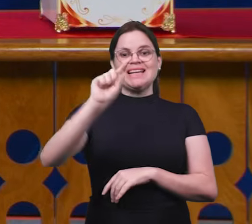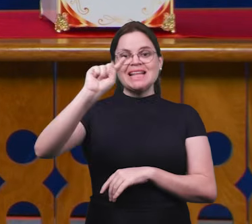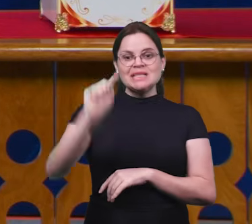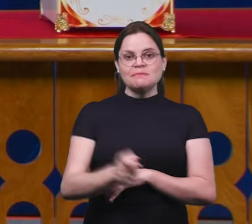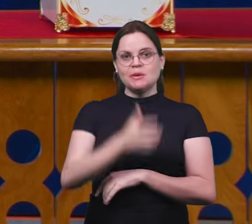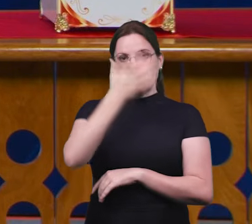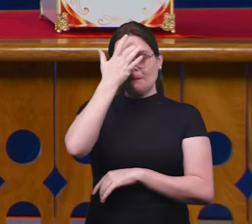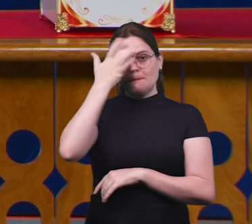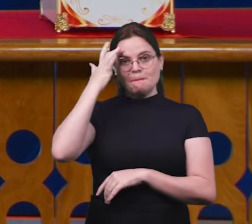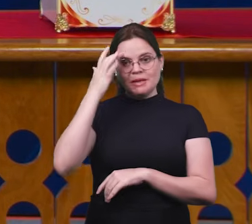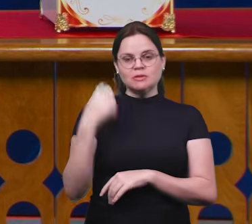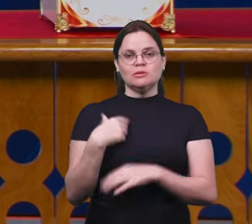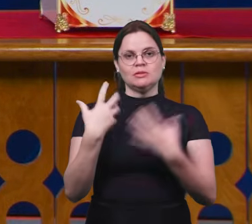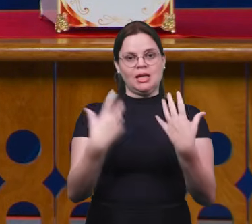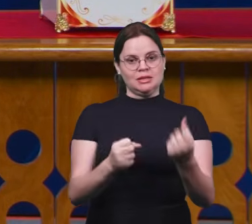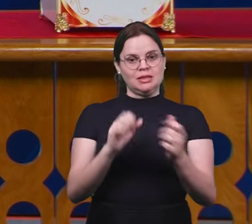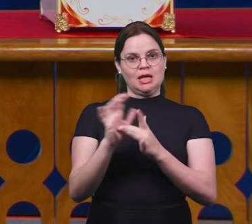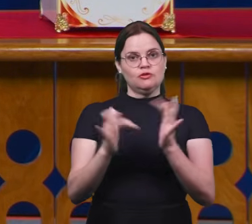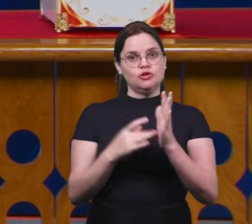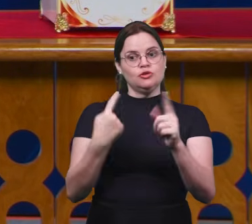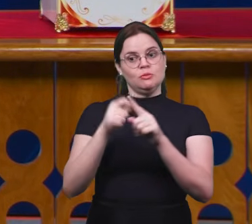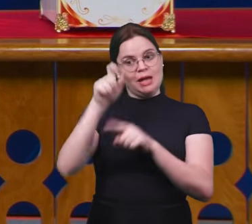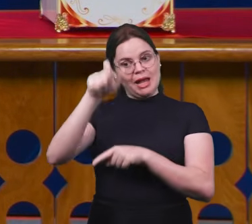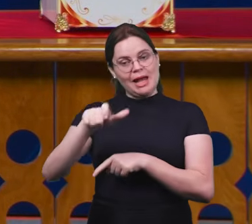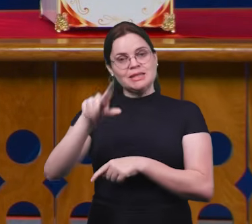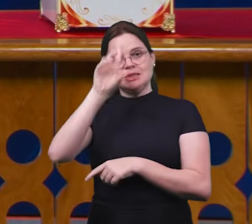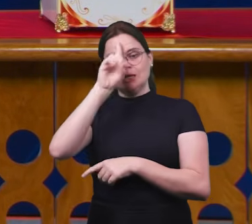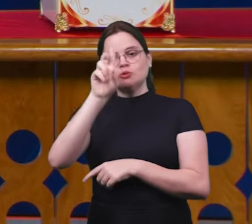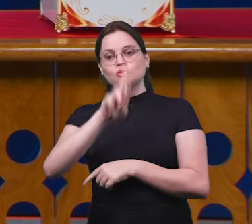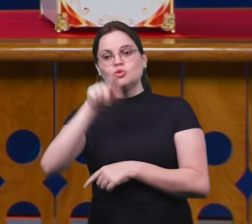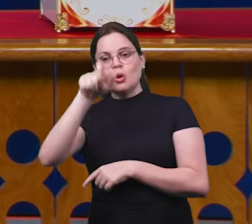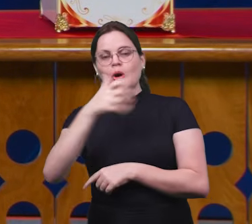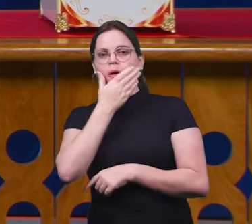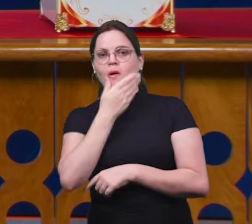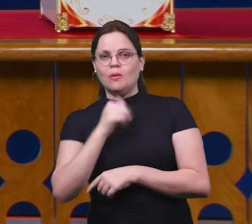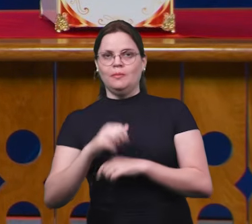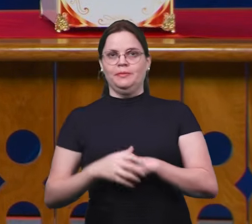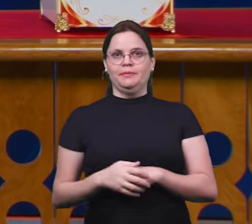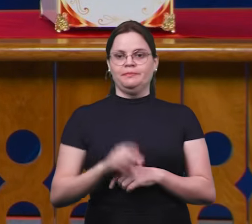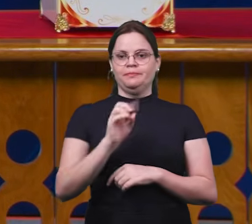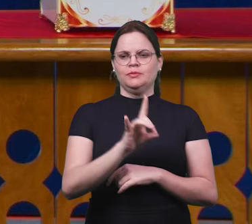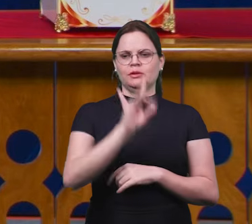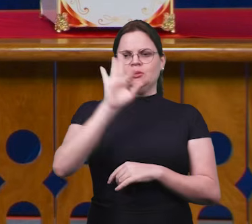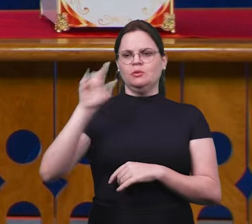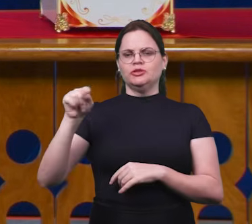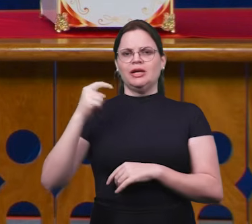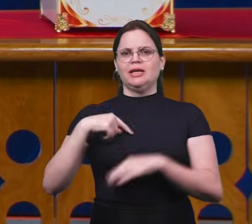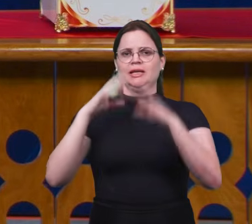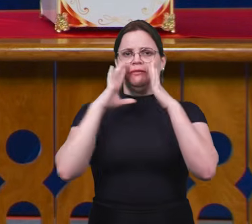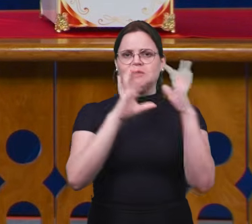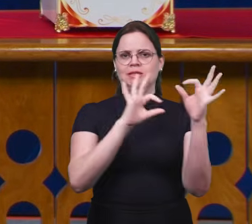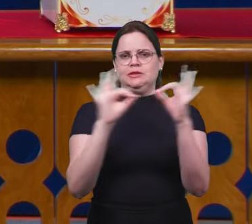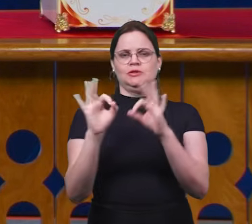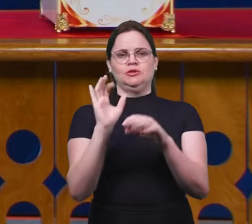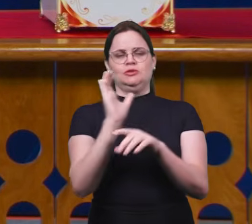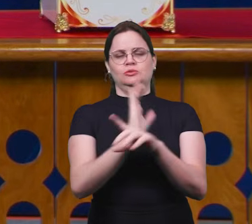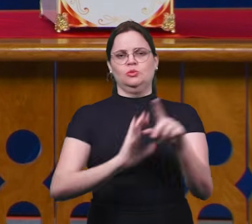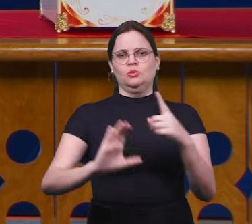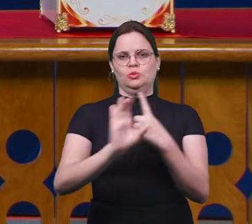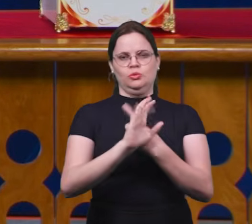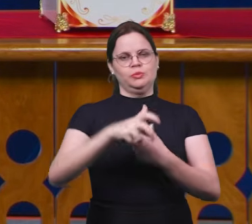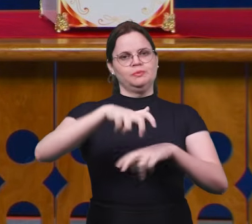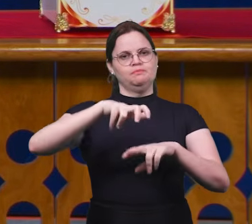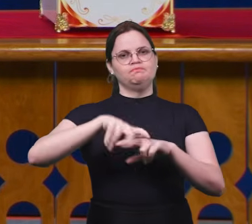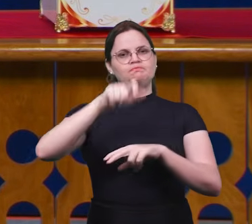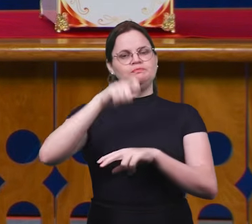se converteram através deste homem. Este homem um dia estava sentado assistindo um culto e ele